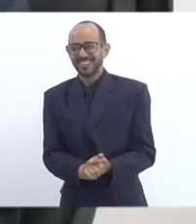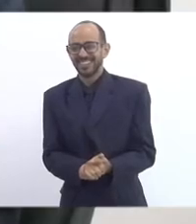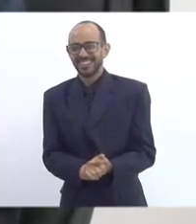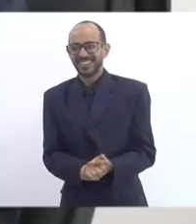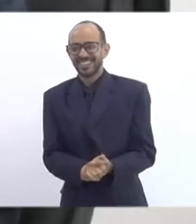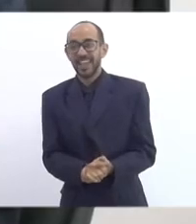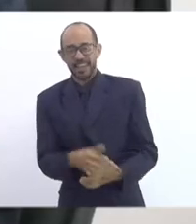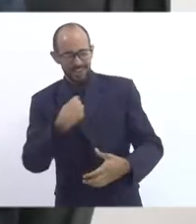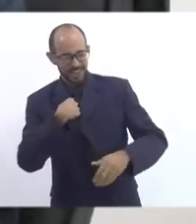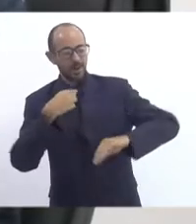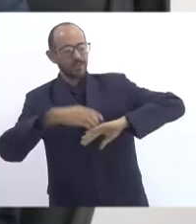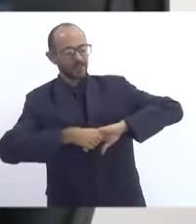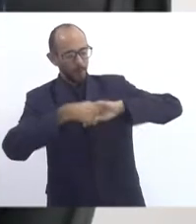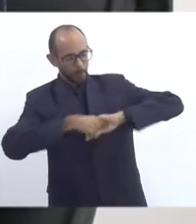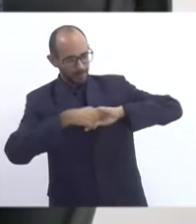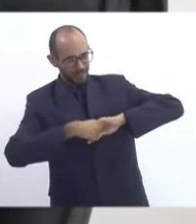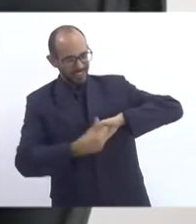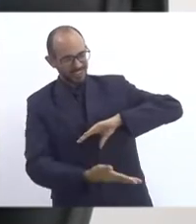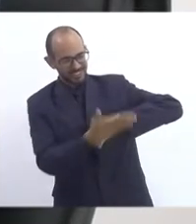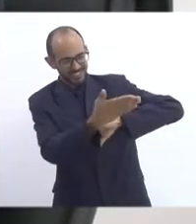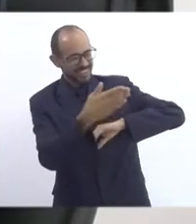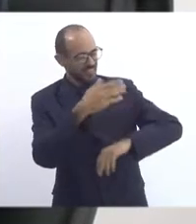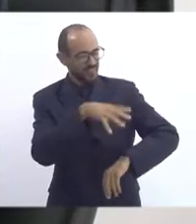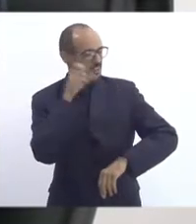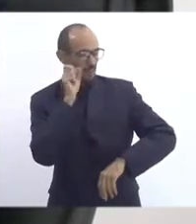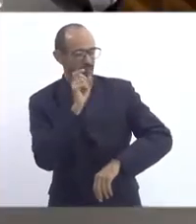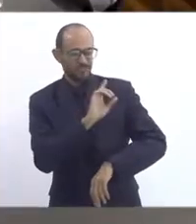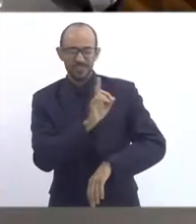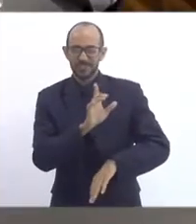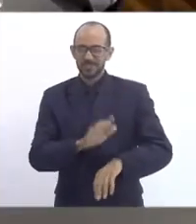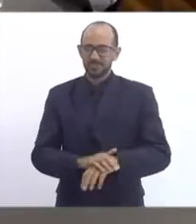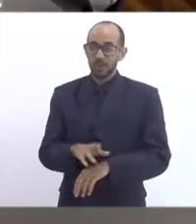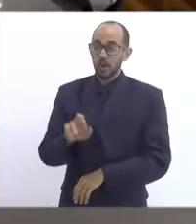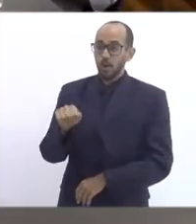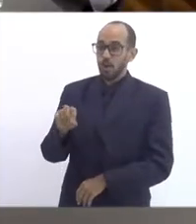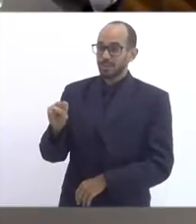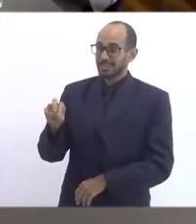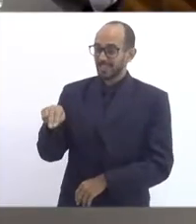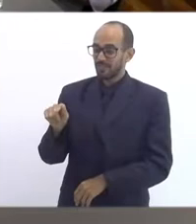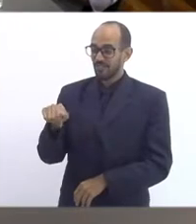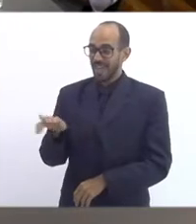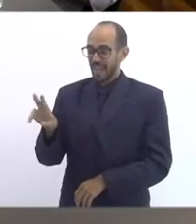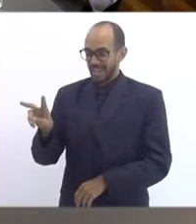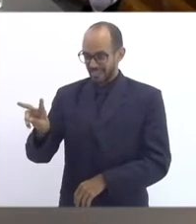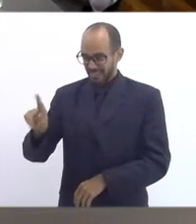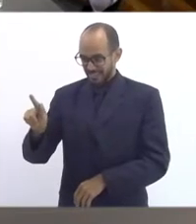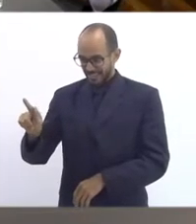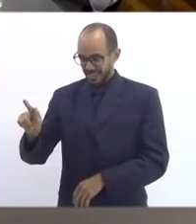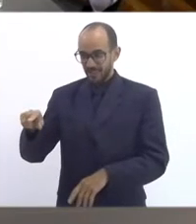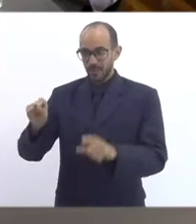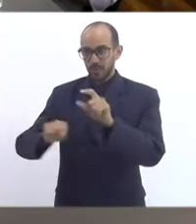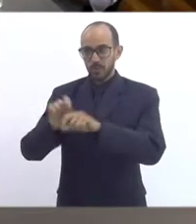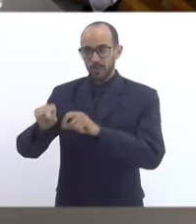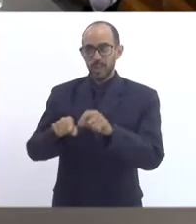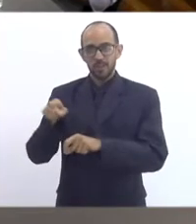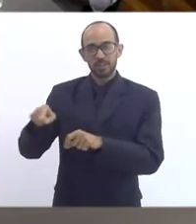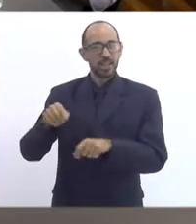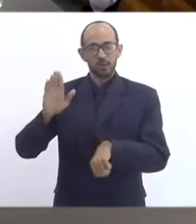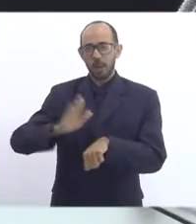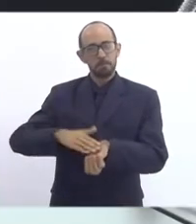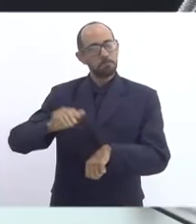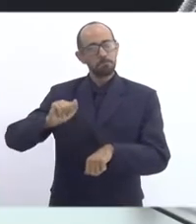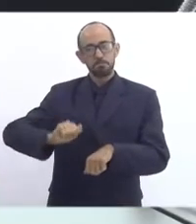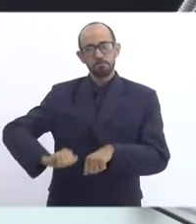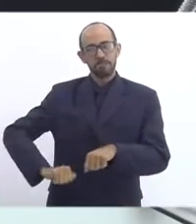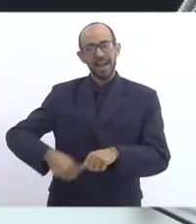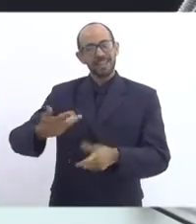Eu lhe saudei e Vossa Excelência não ouviu. Ô, Zé Verga, não adianta que você não é mais popular que o Chico Machado, por mais